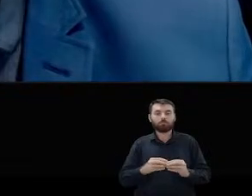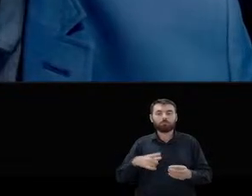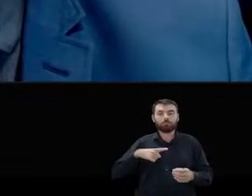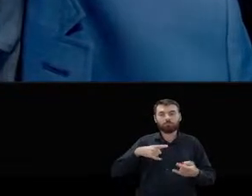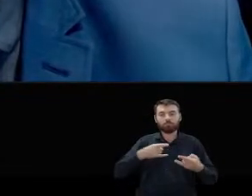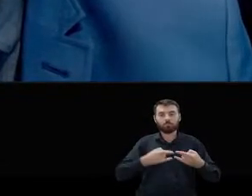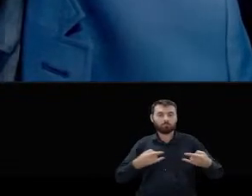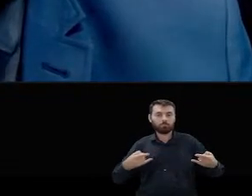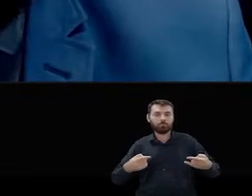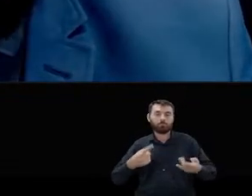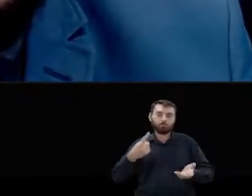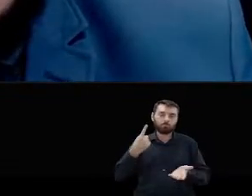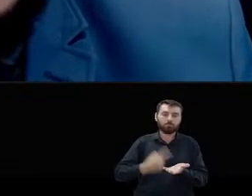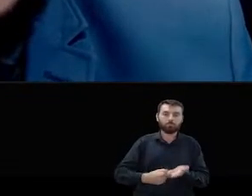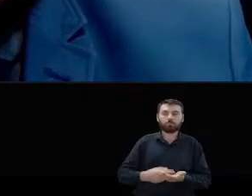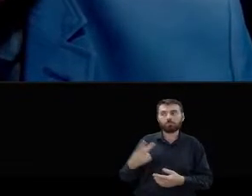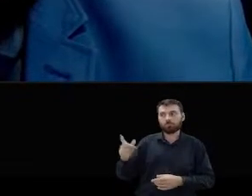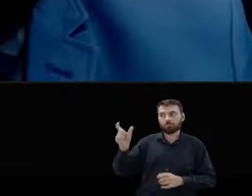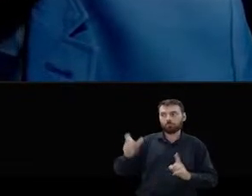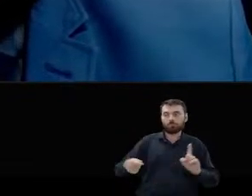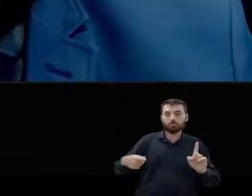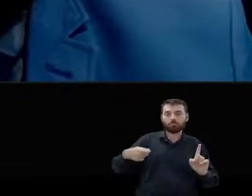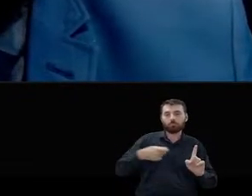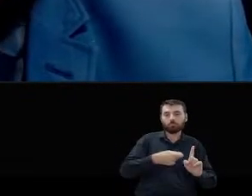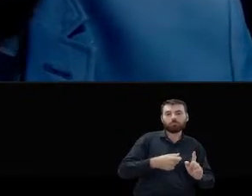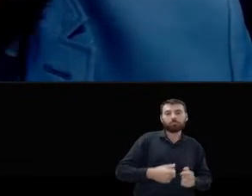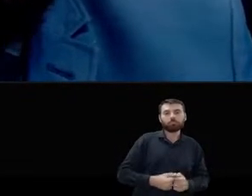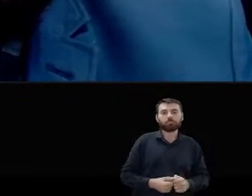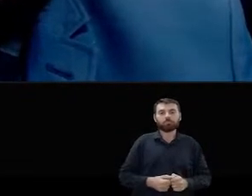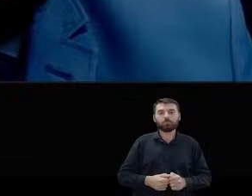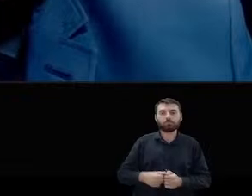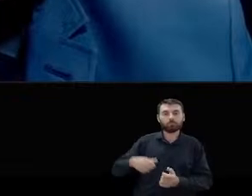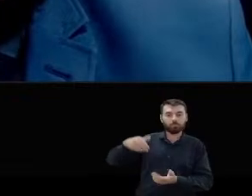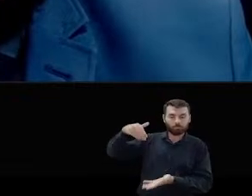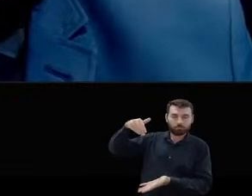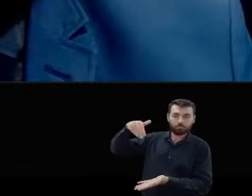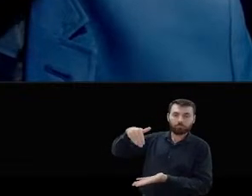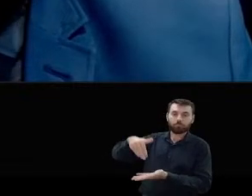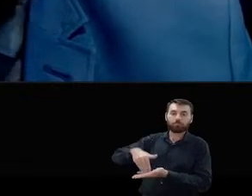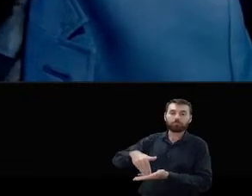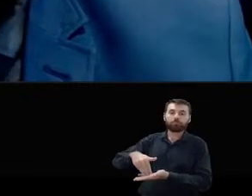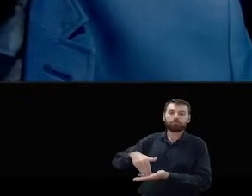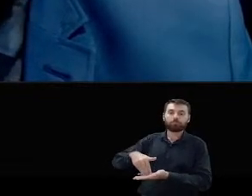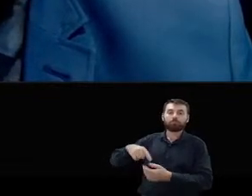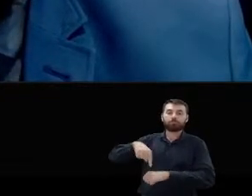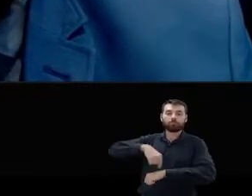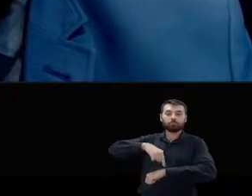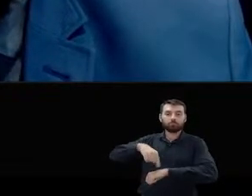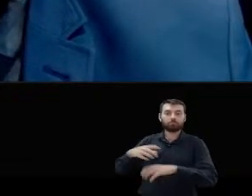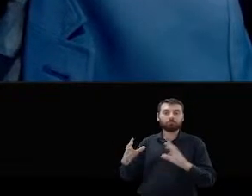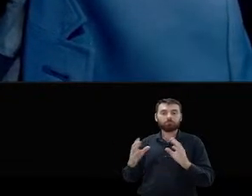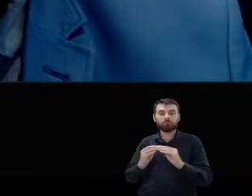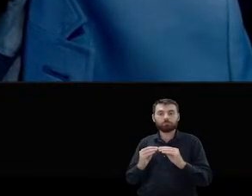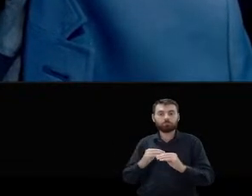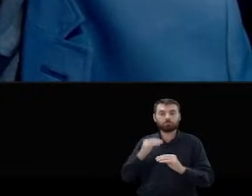contrato ali do reclamante exequente. E, por último, excelência, as horas deferidas na ação